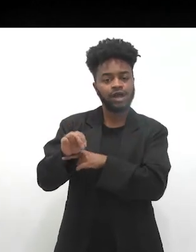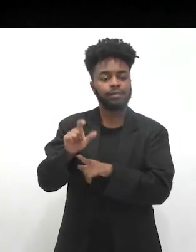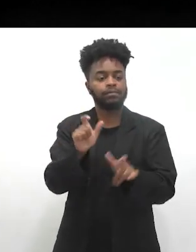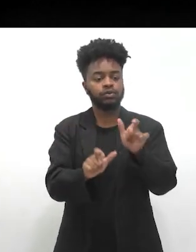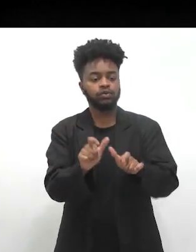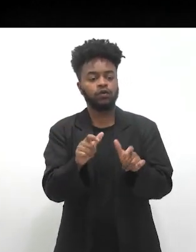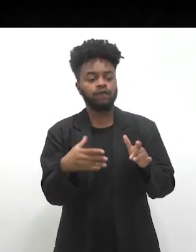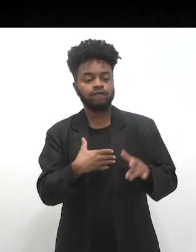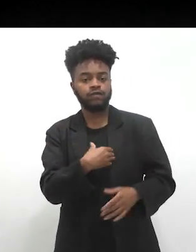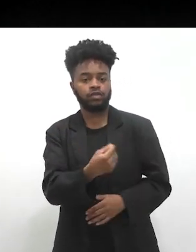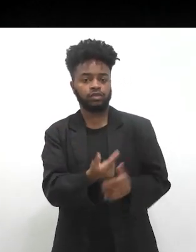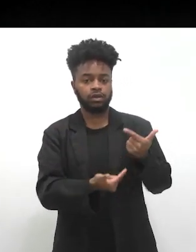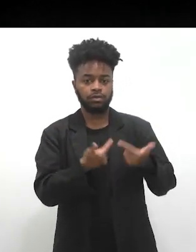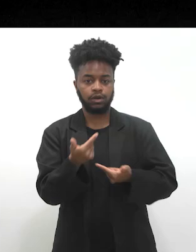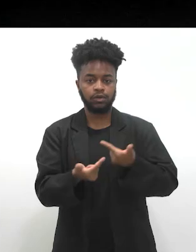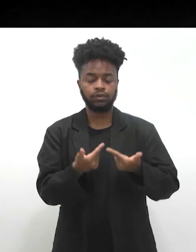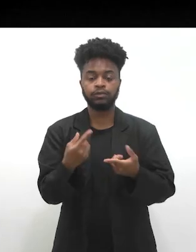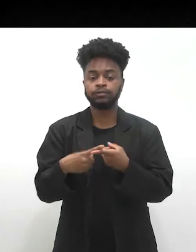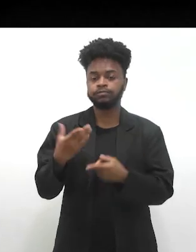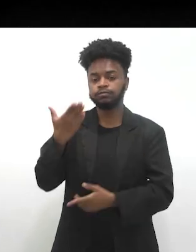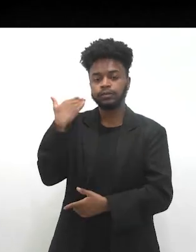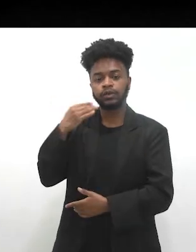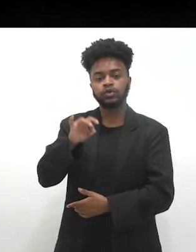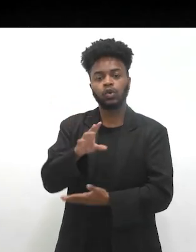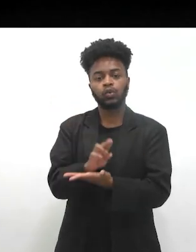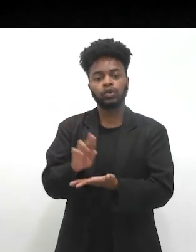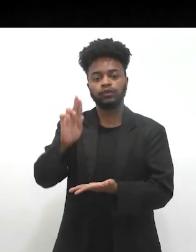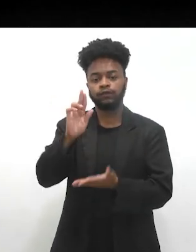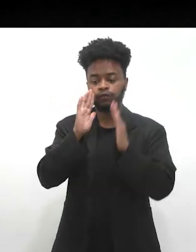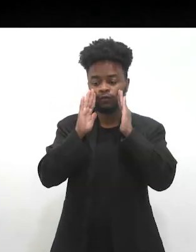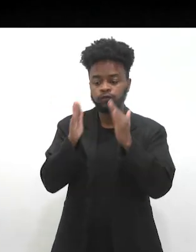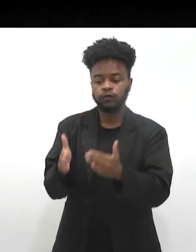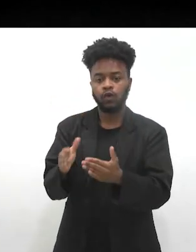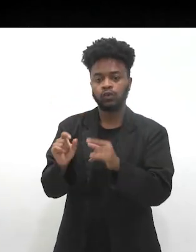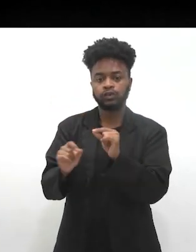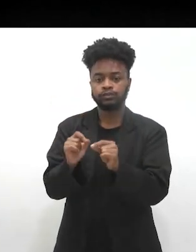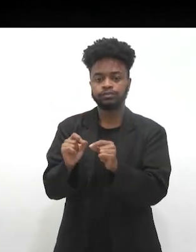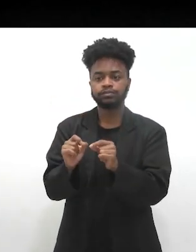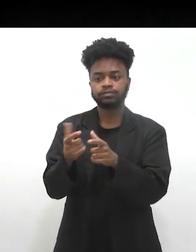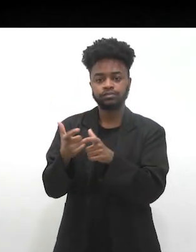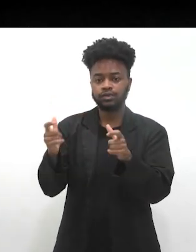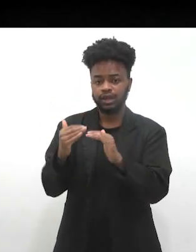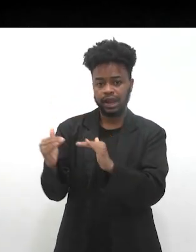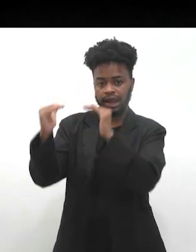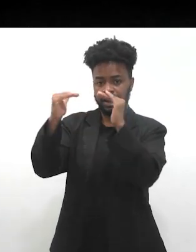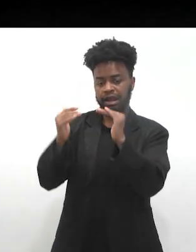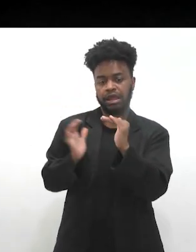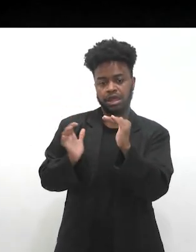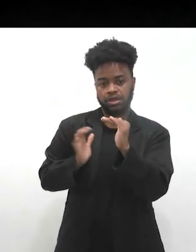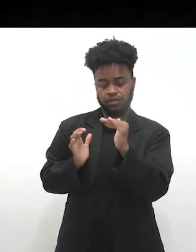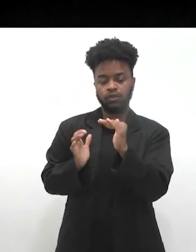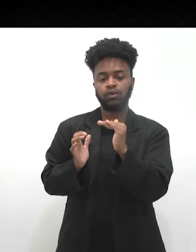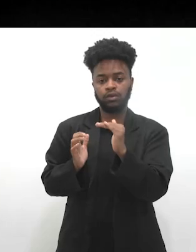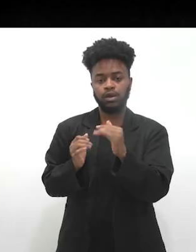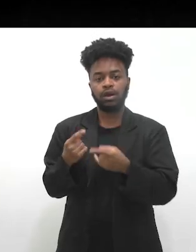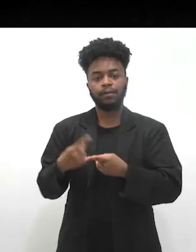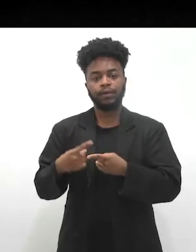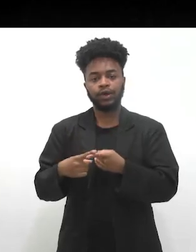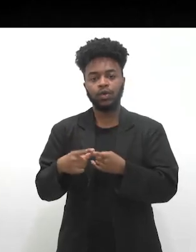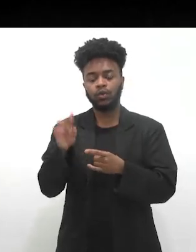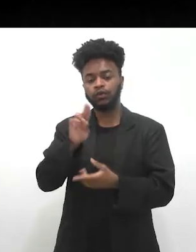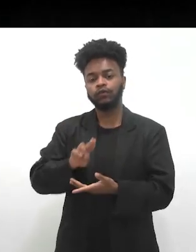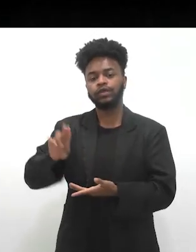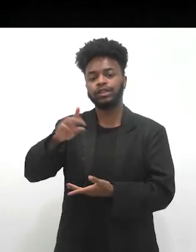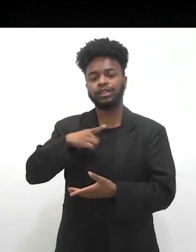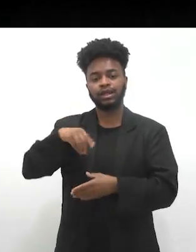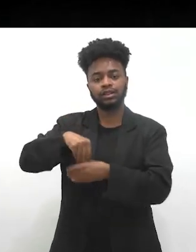e filhas de trabalhadores. A universidade, no passado, era uma universidade mais elitista, uma universidade que